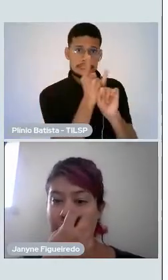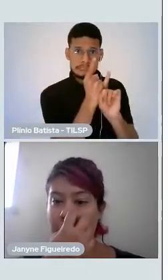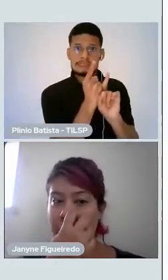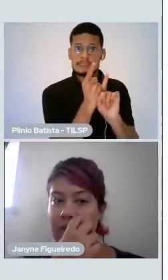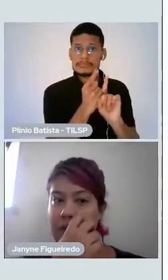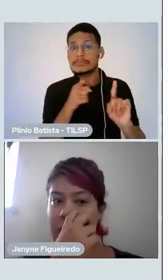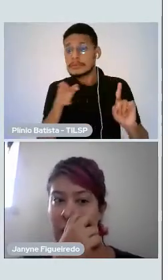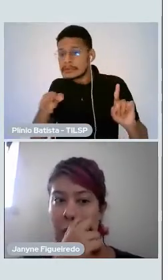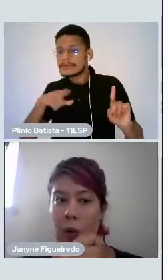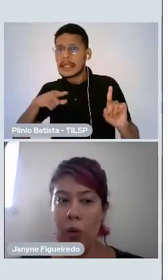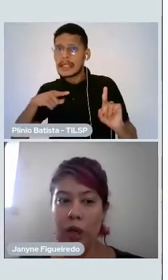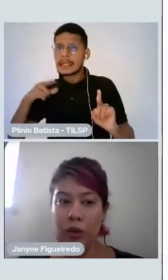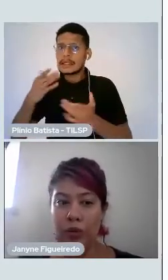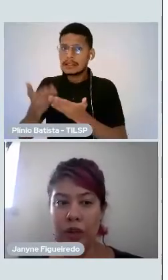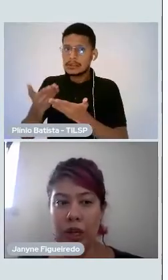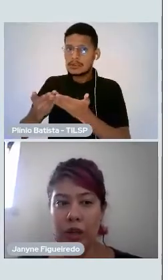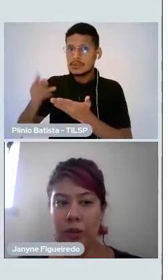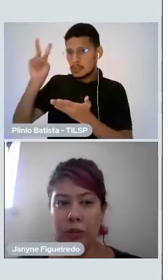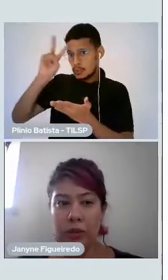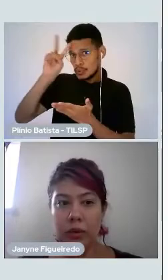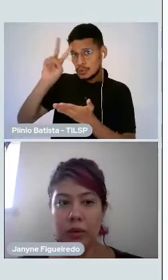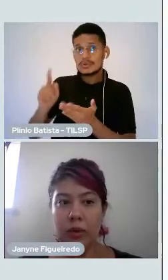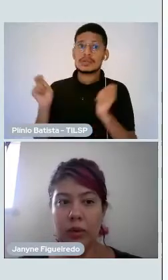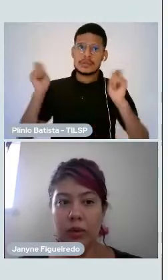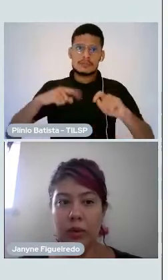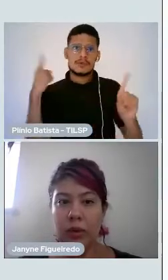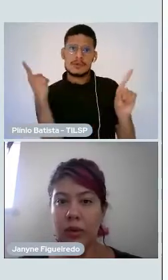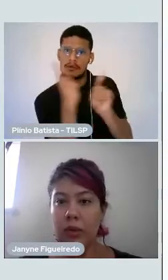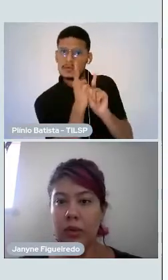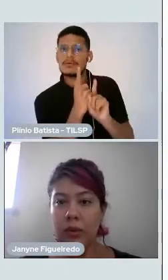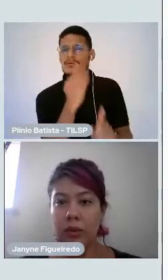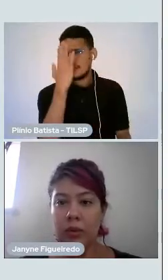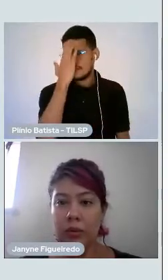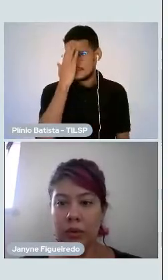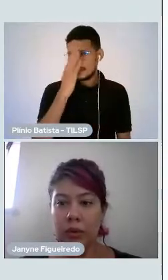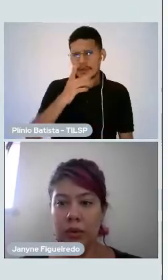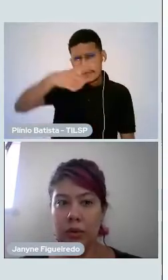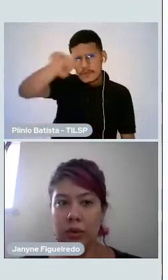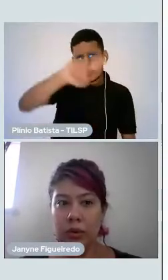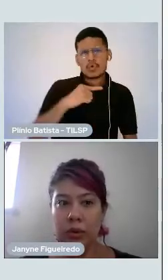identificar. Vocês estão com alguma dúvida?